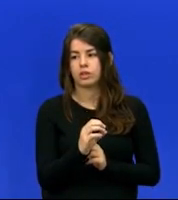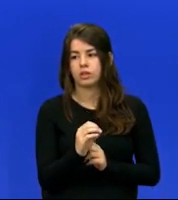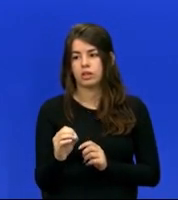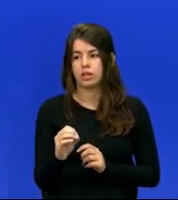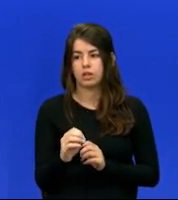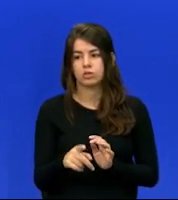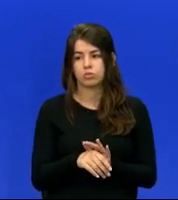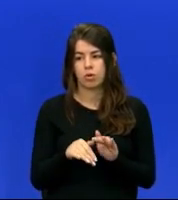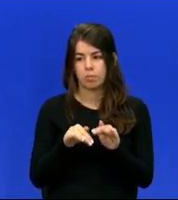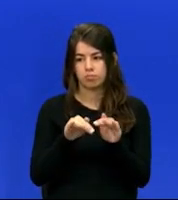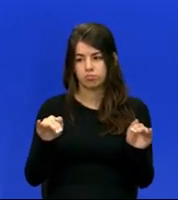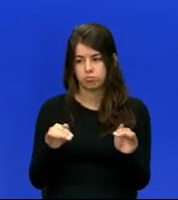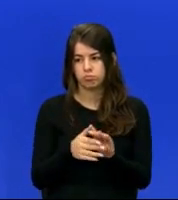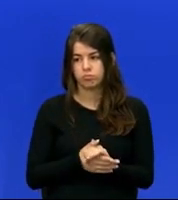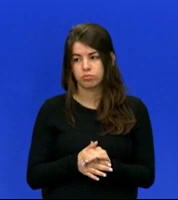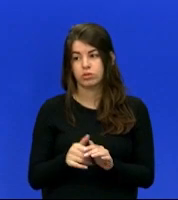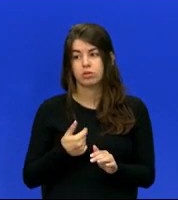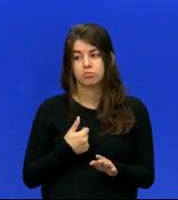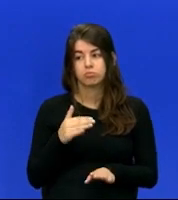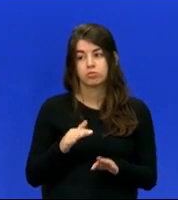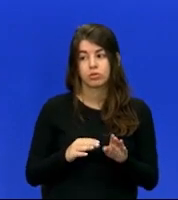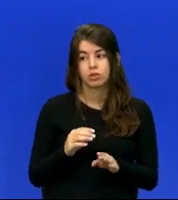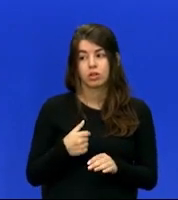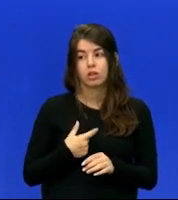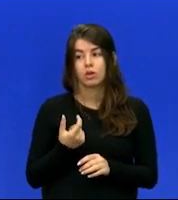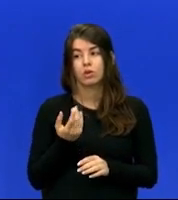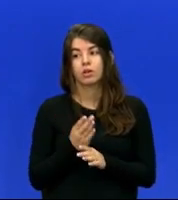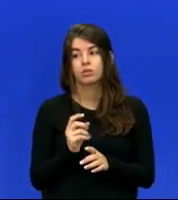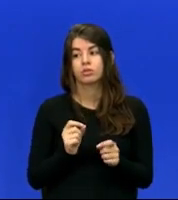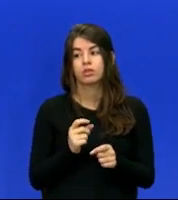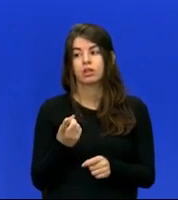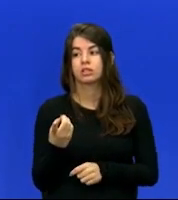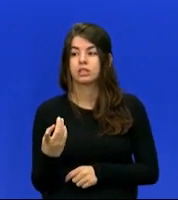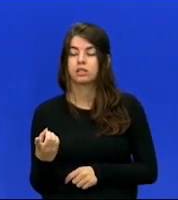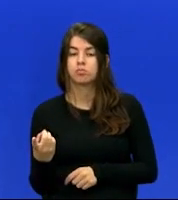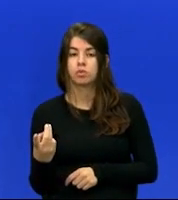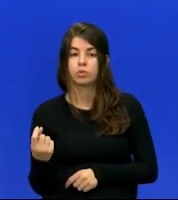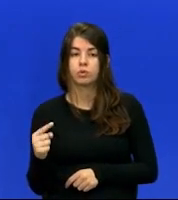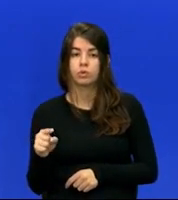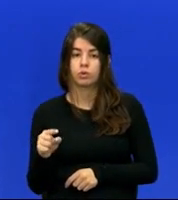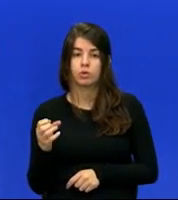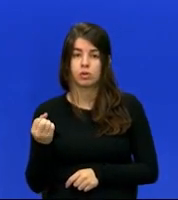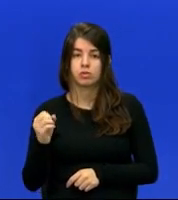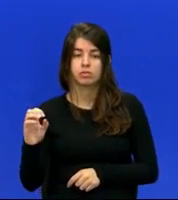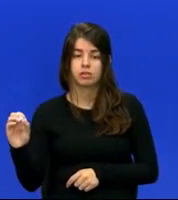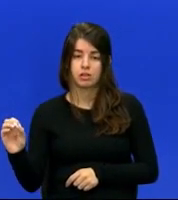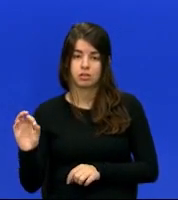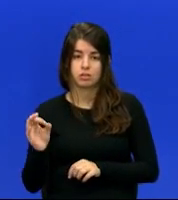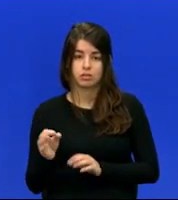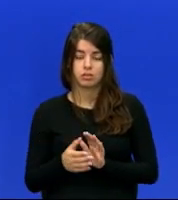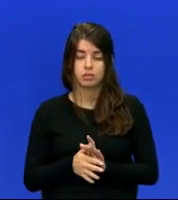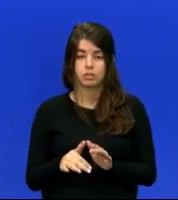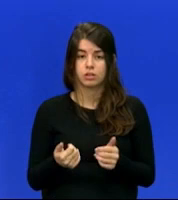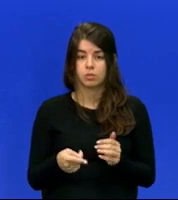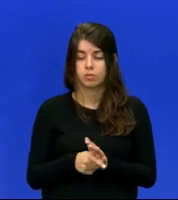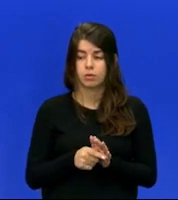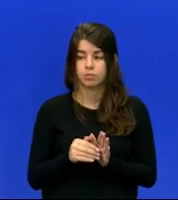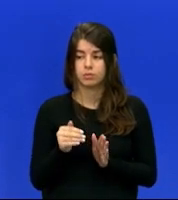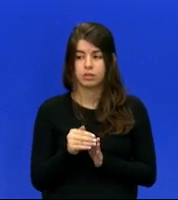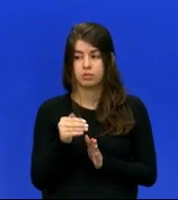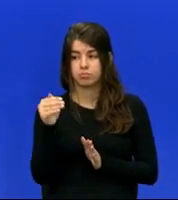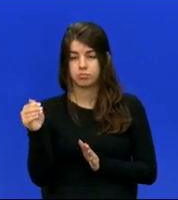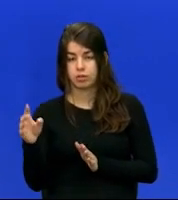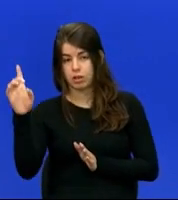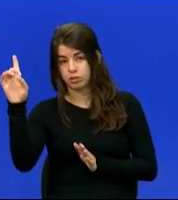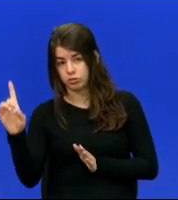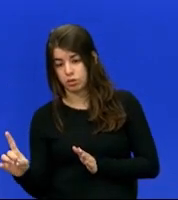12.500 é a minha variável. Qual é o ponto dado? 13.800 toneladas, ok? Então, 13.800 está à